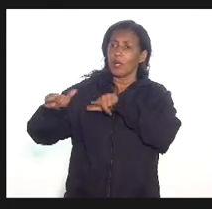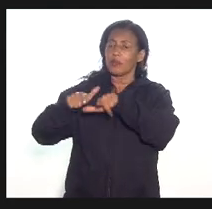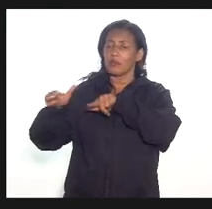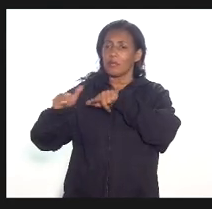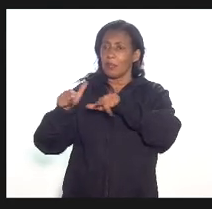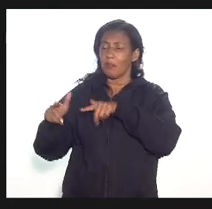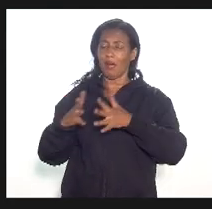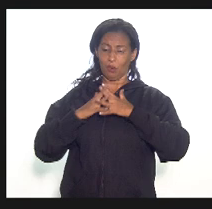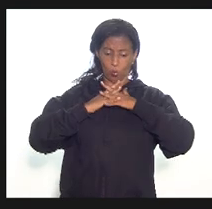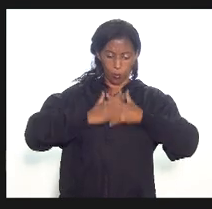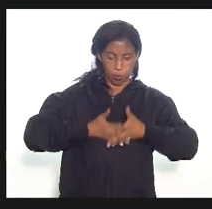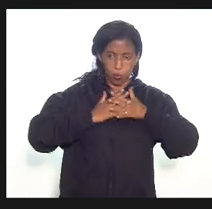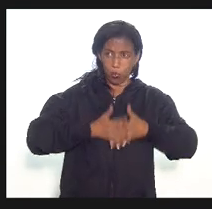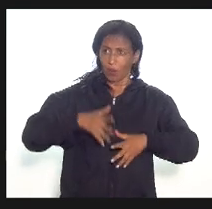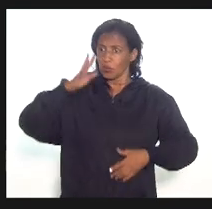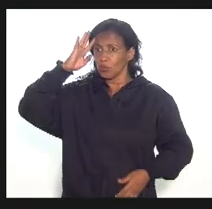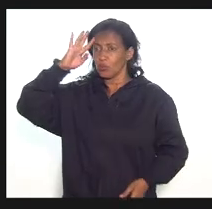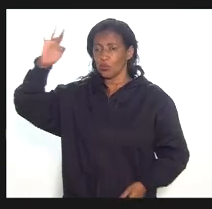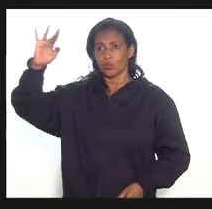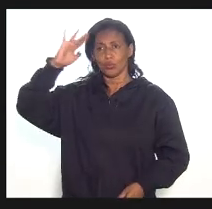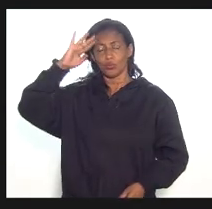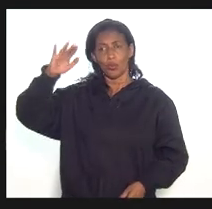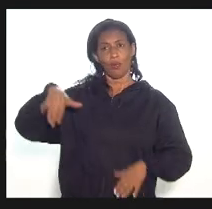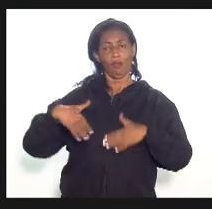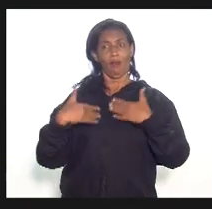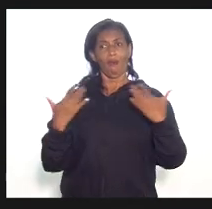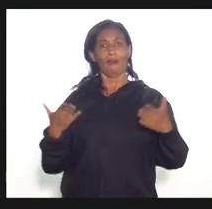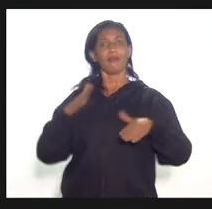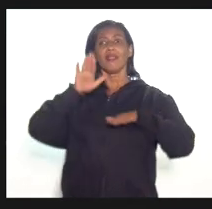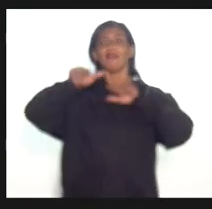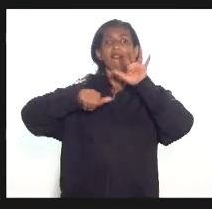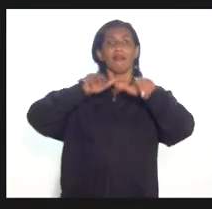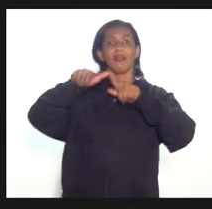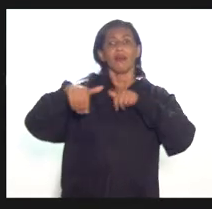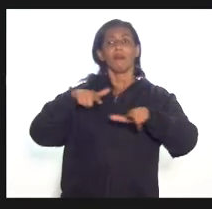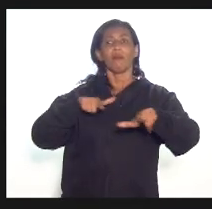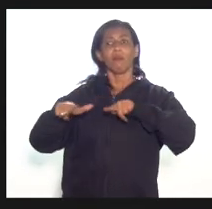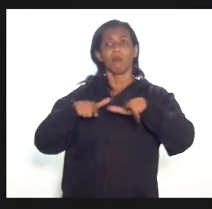atrapalhando seus sonhos cadê a convocação